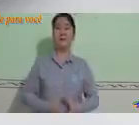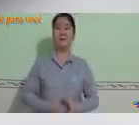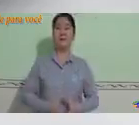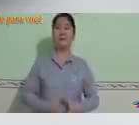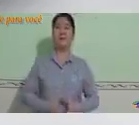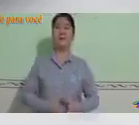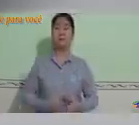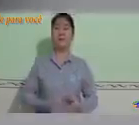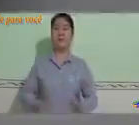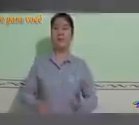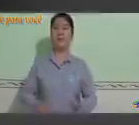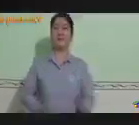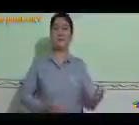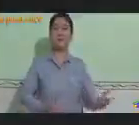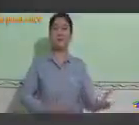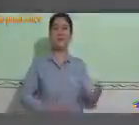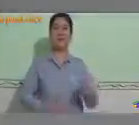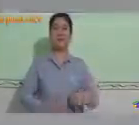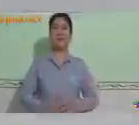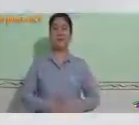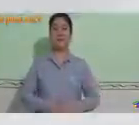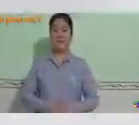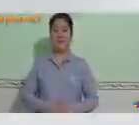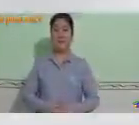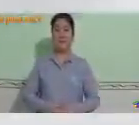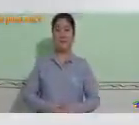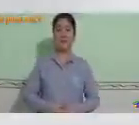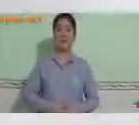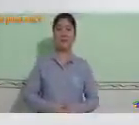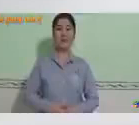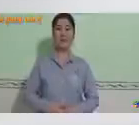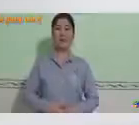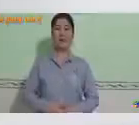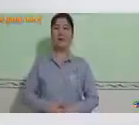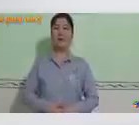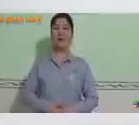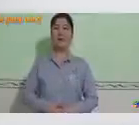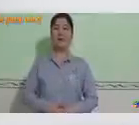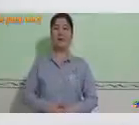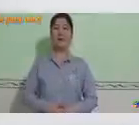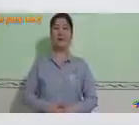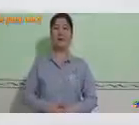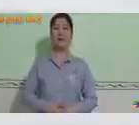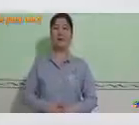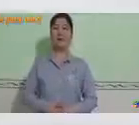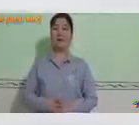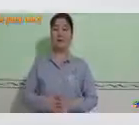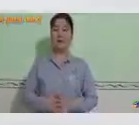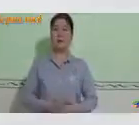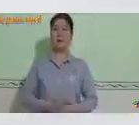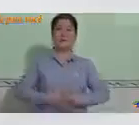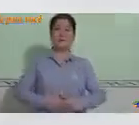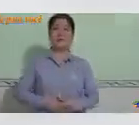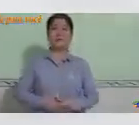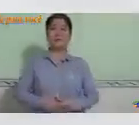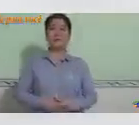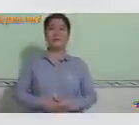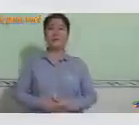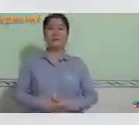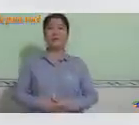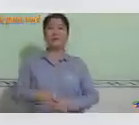limpar a pele. É preciso manter a pele devidamente limpa todos os dias, e para isso deve-se lavar o rosto com água